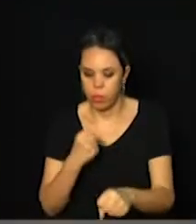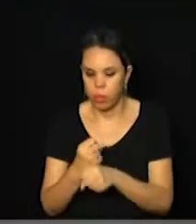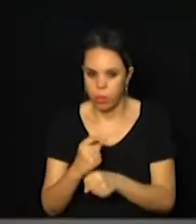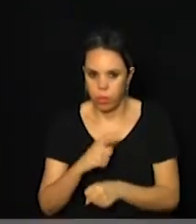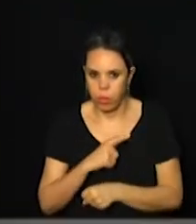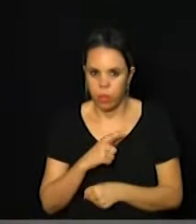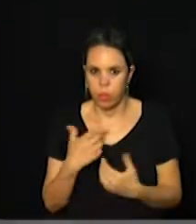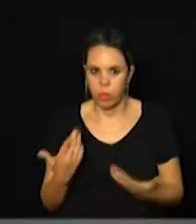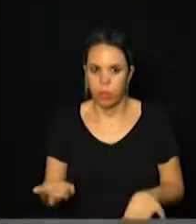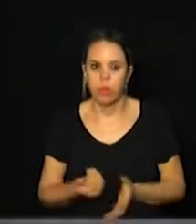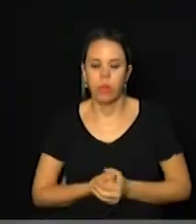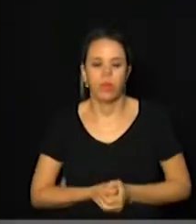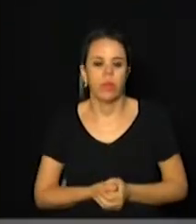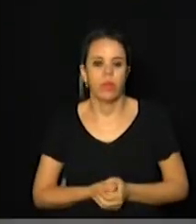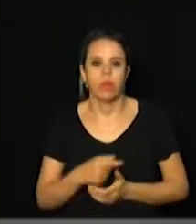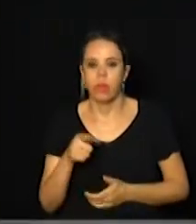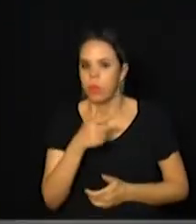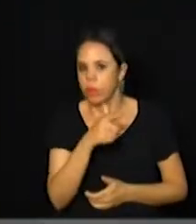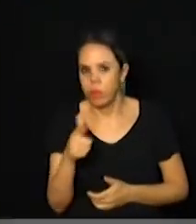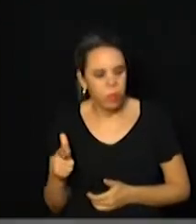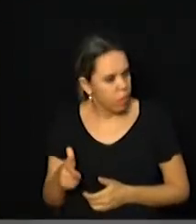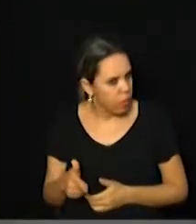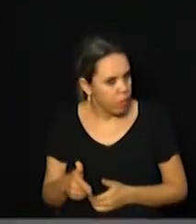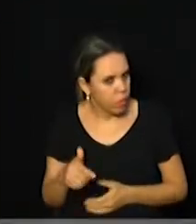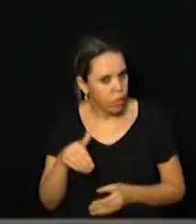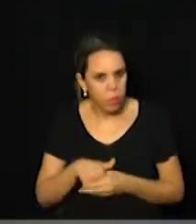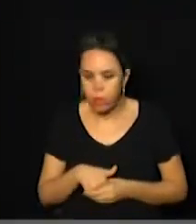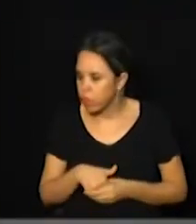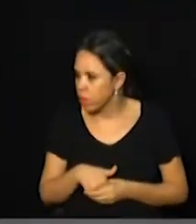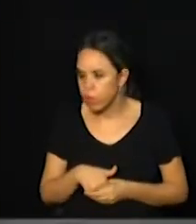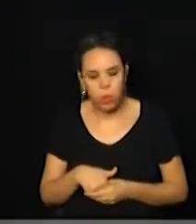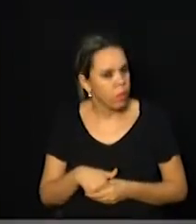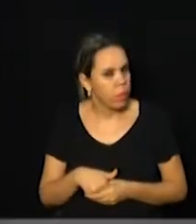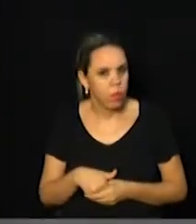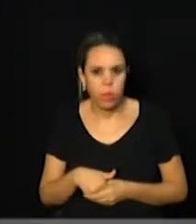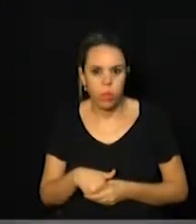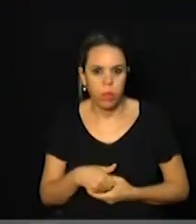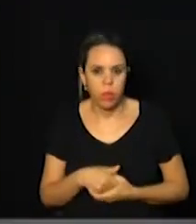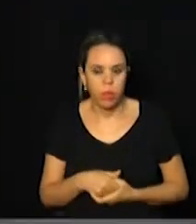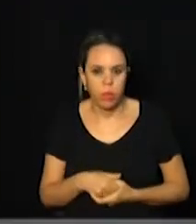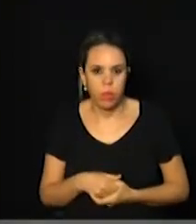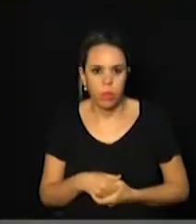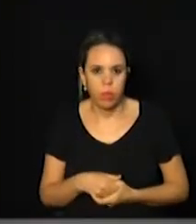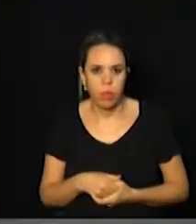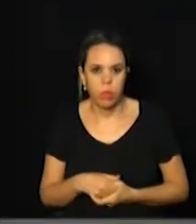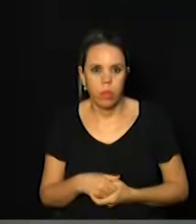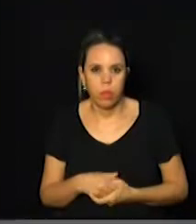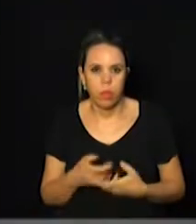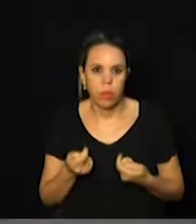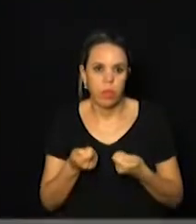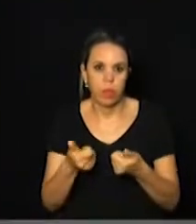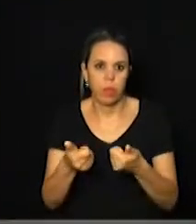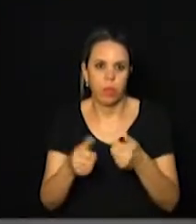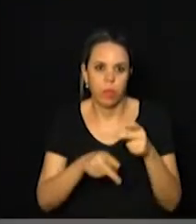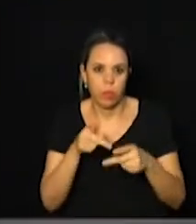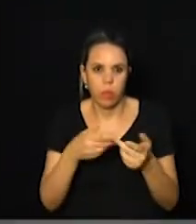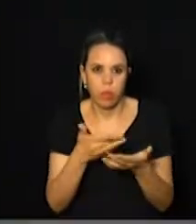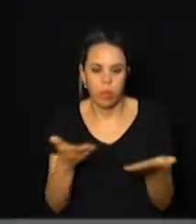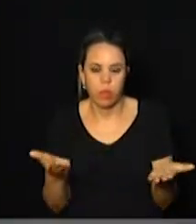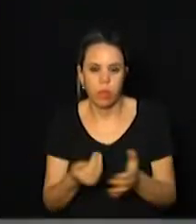eleição E se o senhor não não votar a capa para beneficiar a